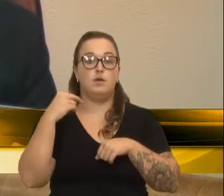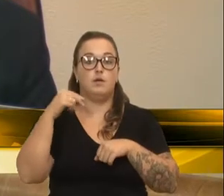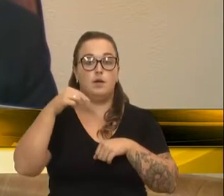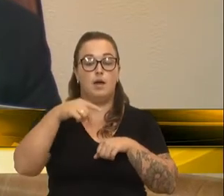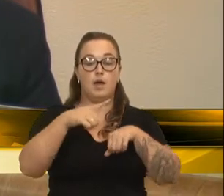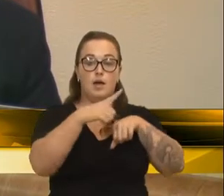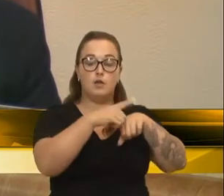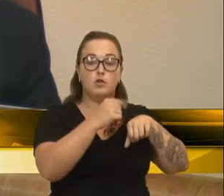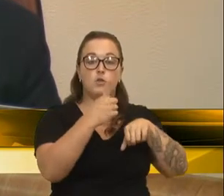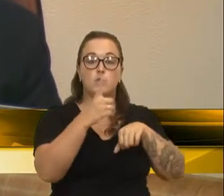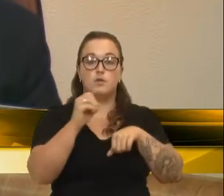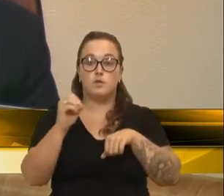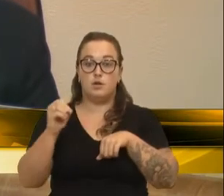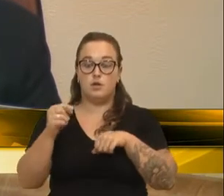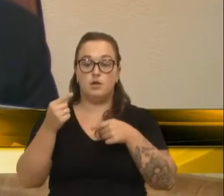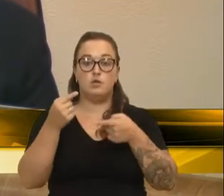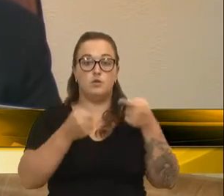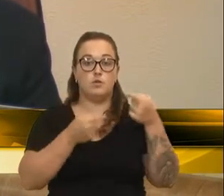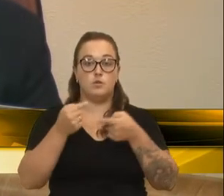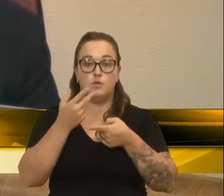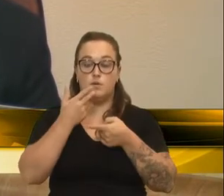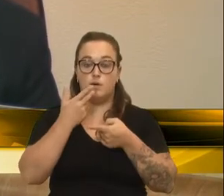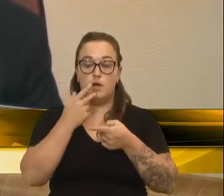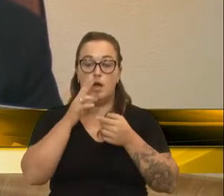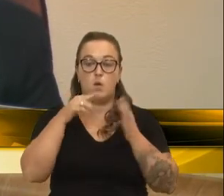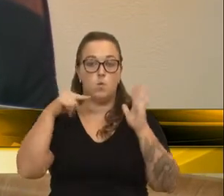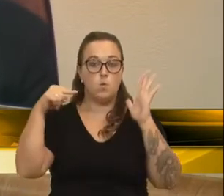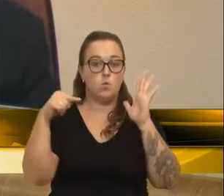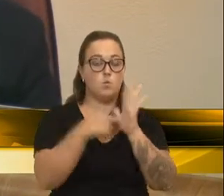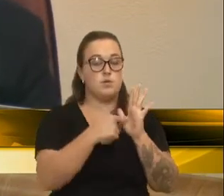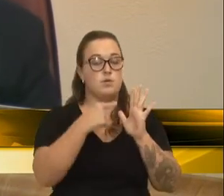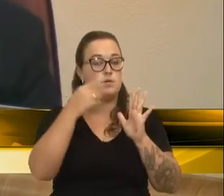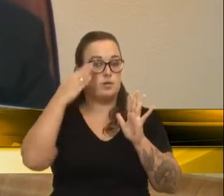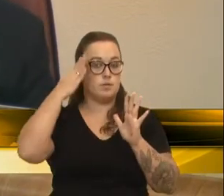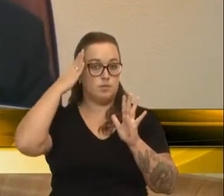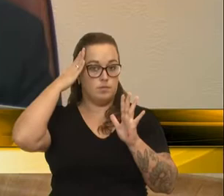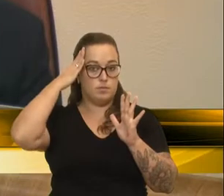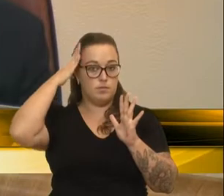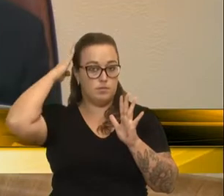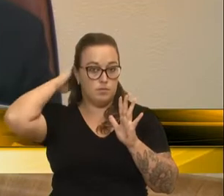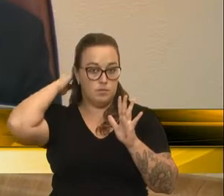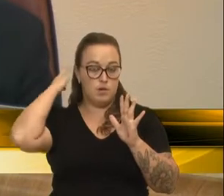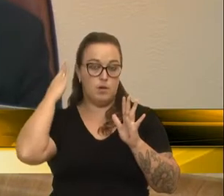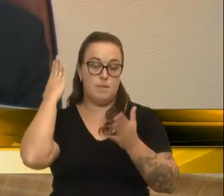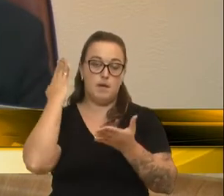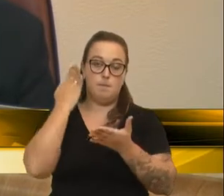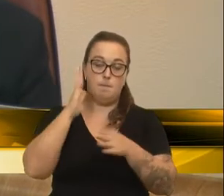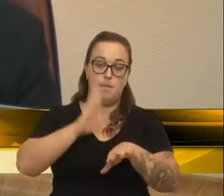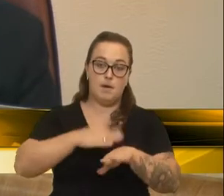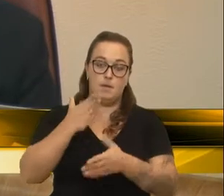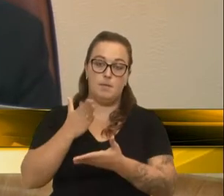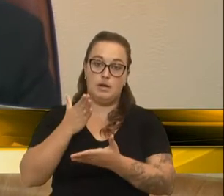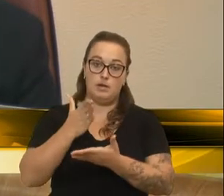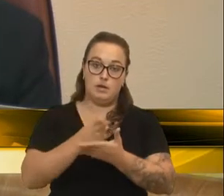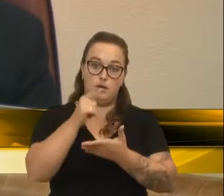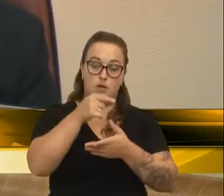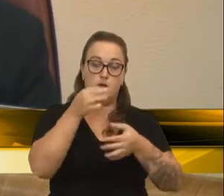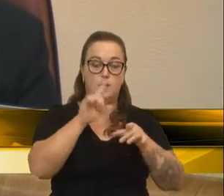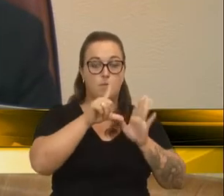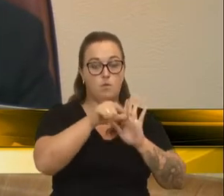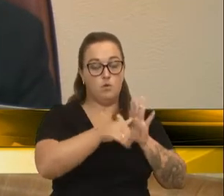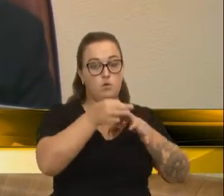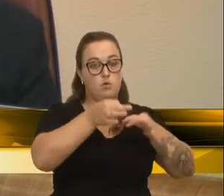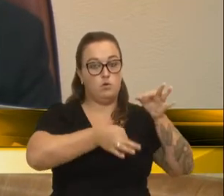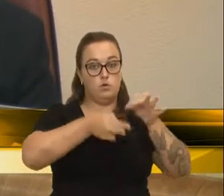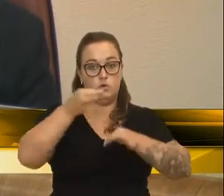Artigo 100. Admitida a acusação contra o prefeito municipal por 2/3 da Câmara de Vereadores, o mesmo será submetido a julgamento perante